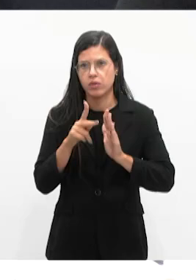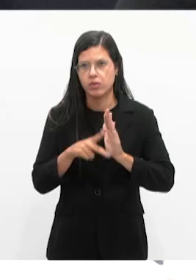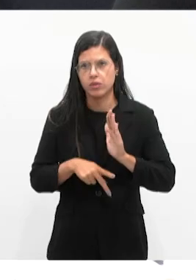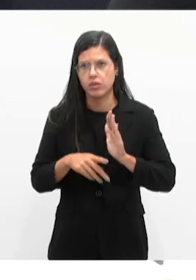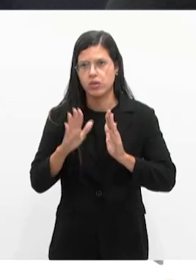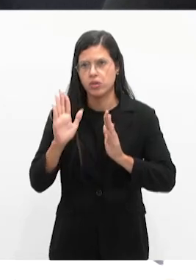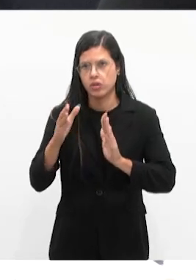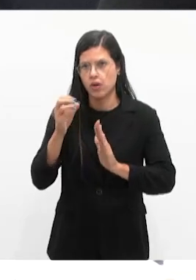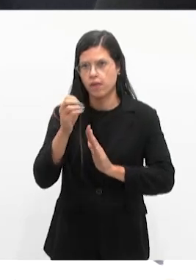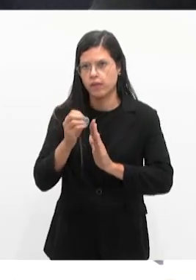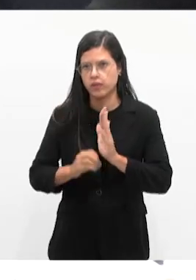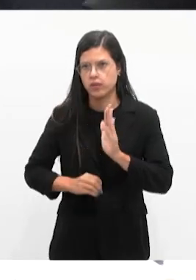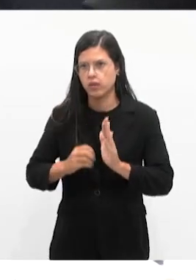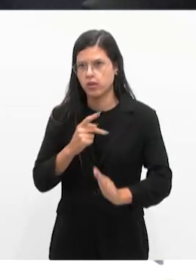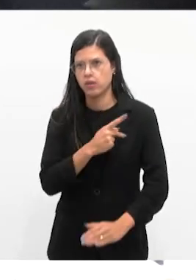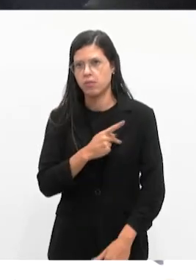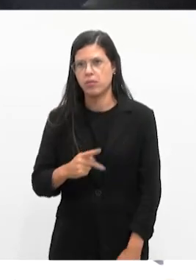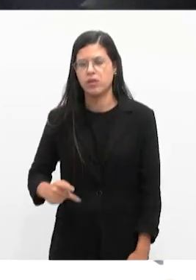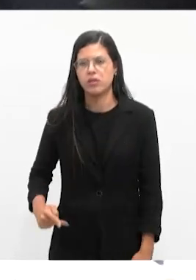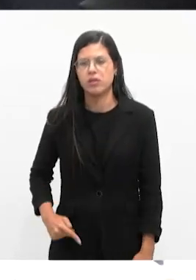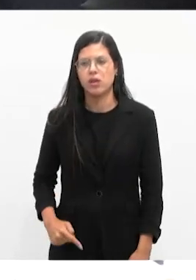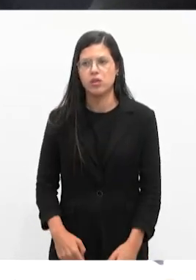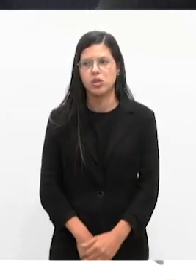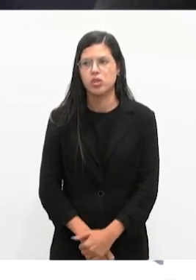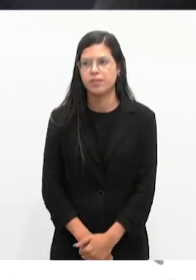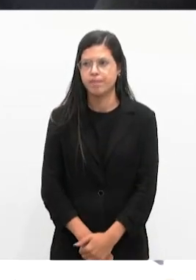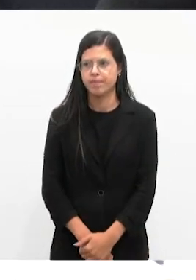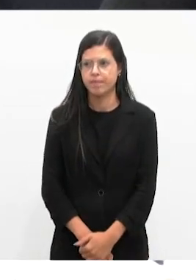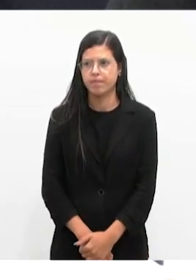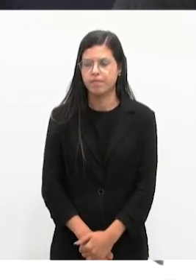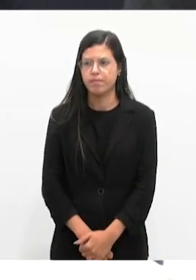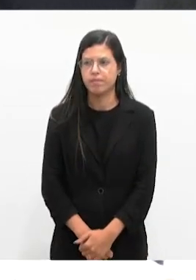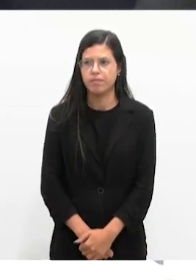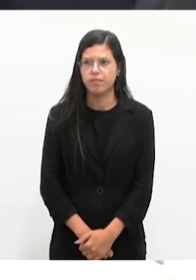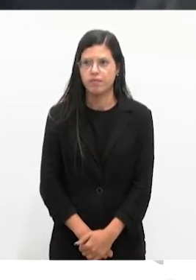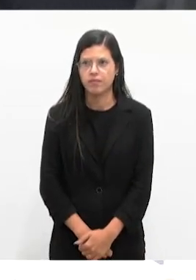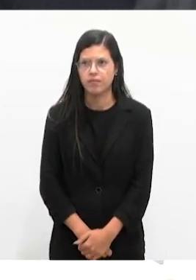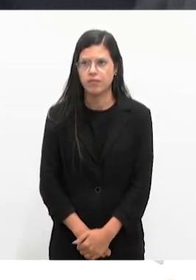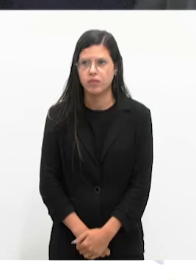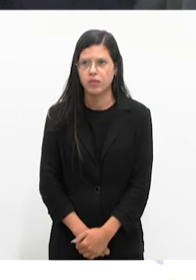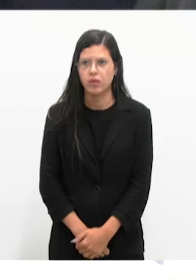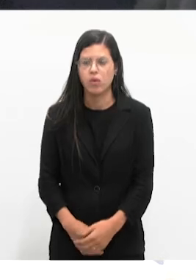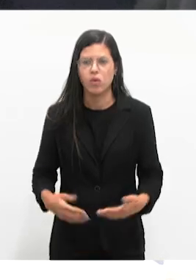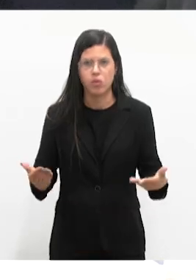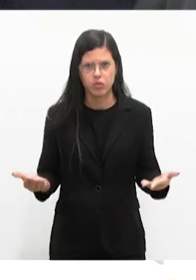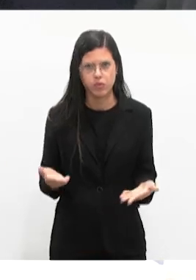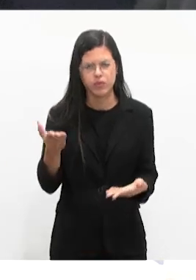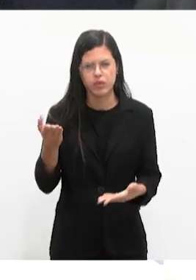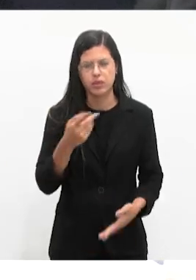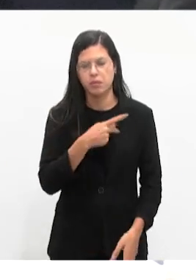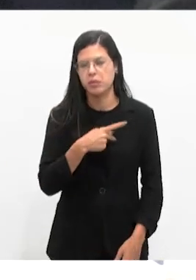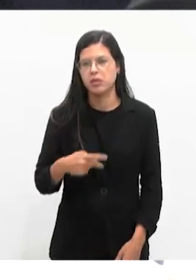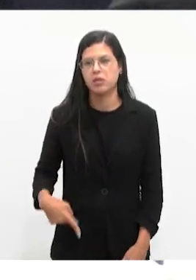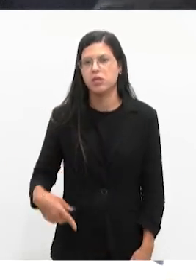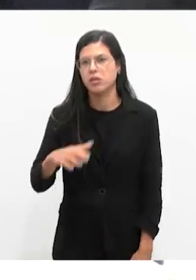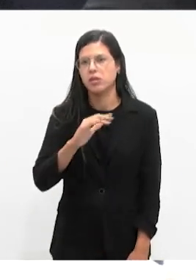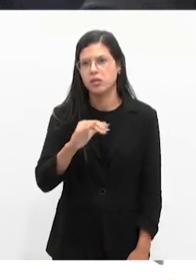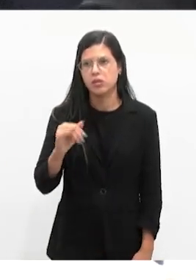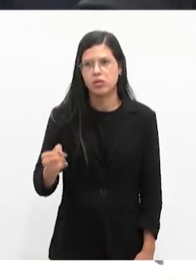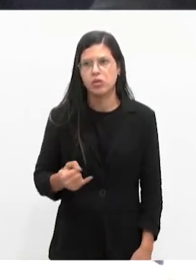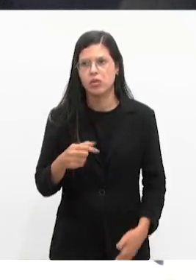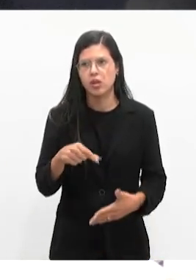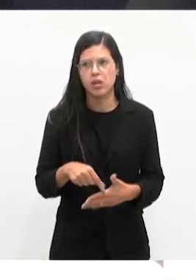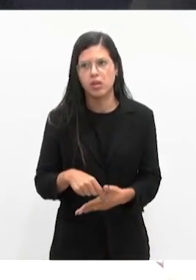ao presidente. Então, Vossa Excelência, que hoje preside a CCJ, líder